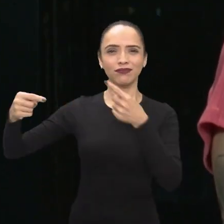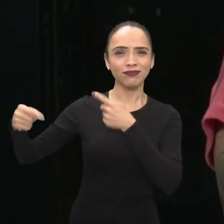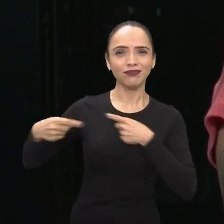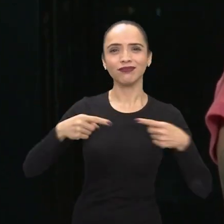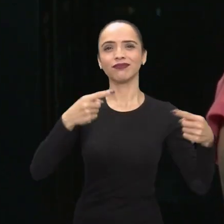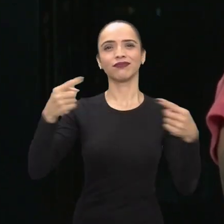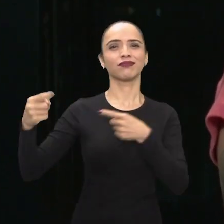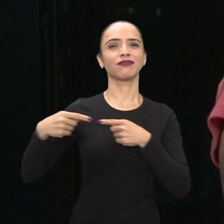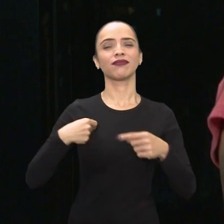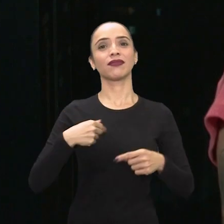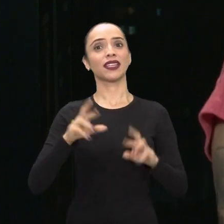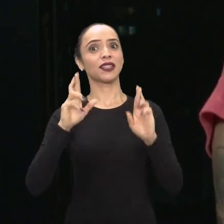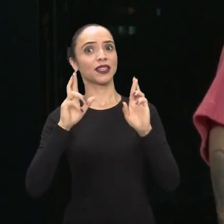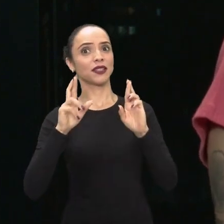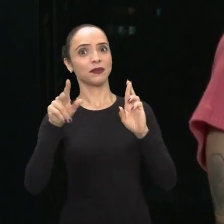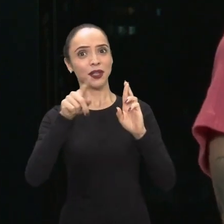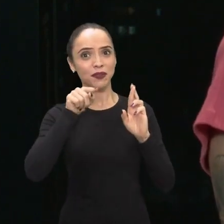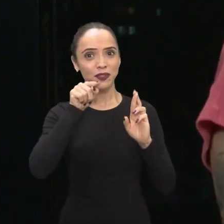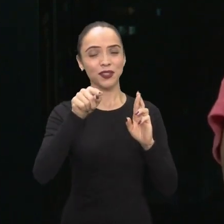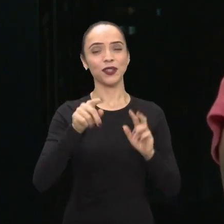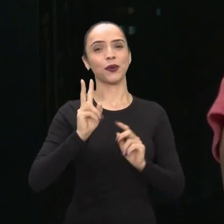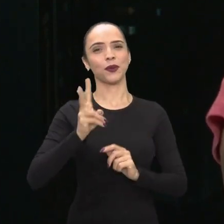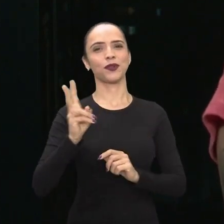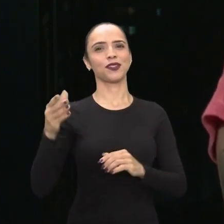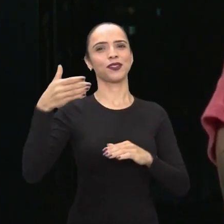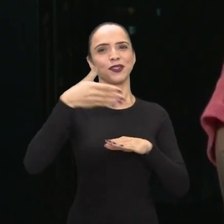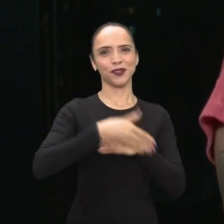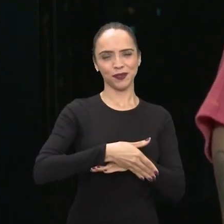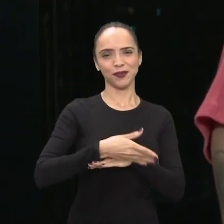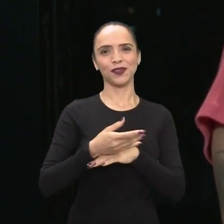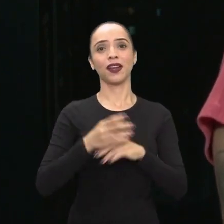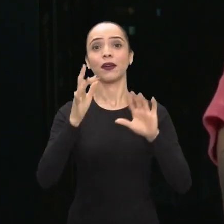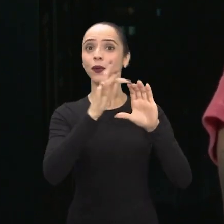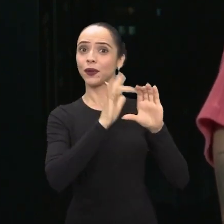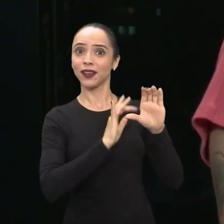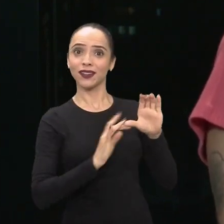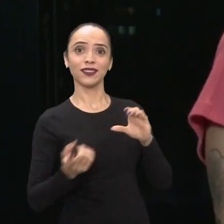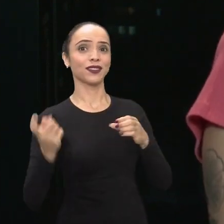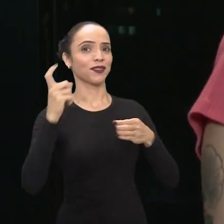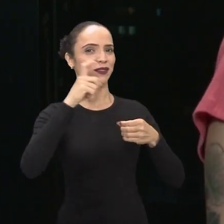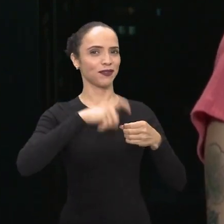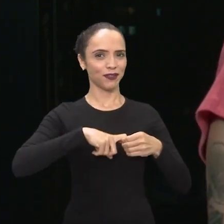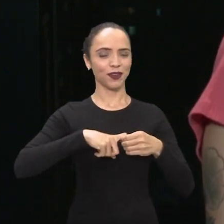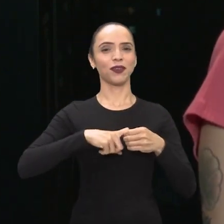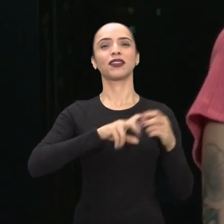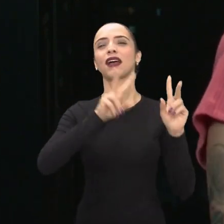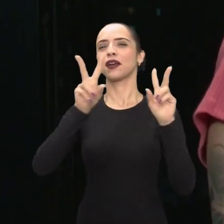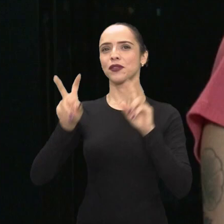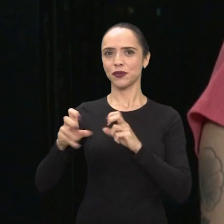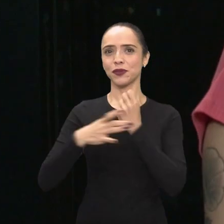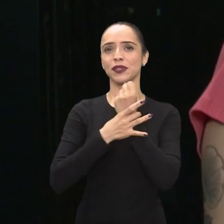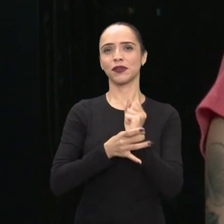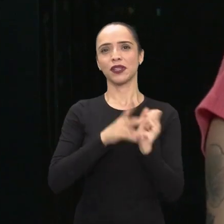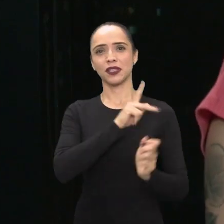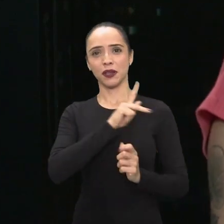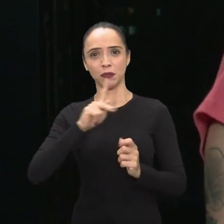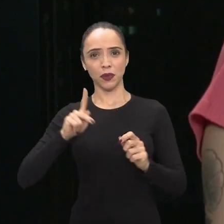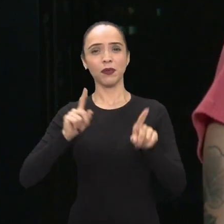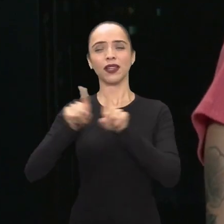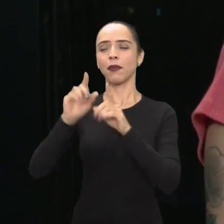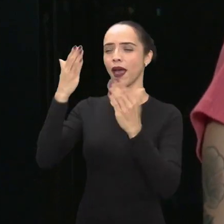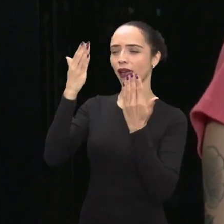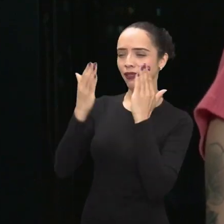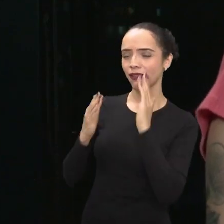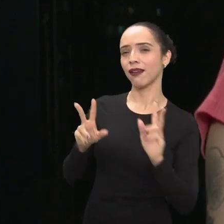discussão e espero que você continue com a gente conexões retorna daqui a pouco para falar sobre segurança pública e para continuar